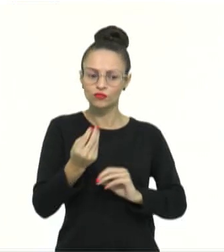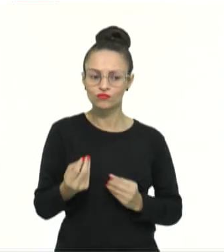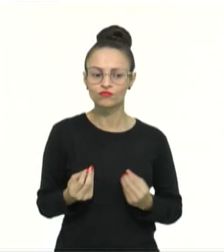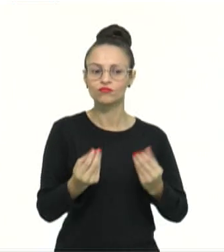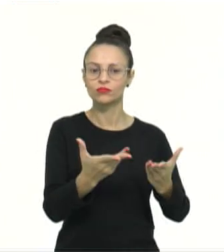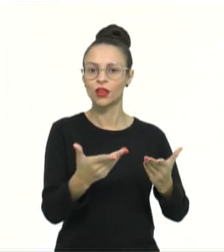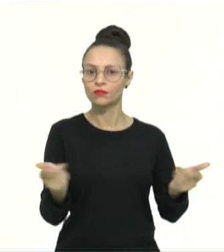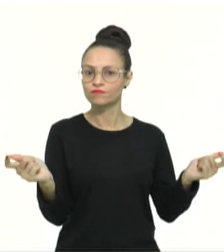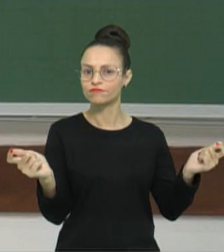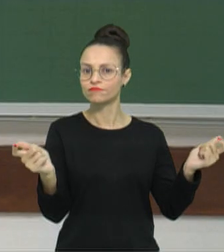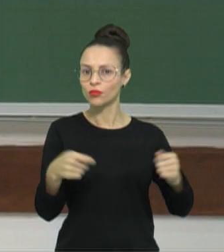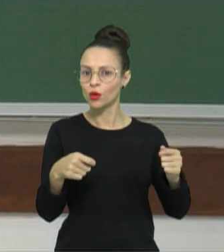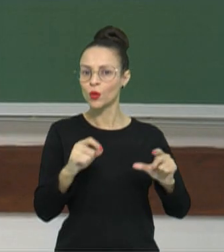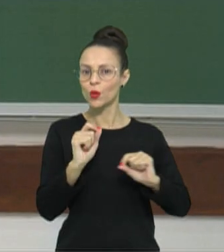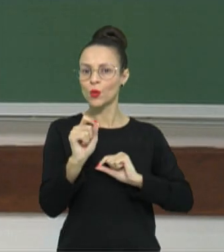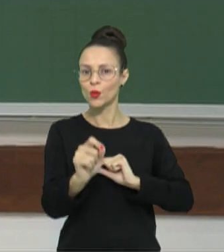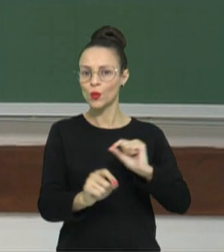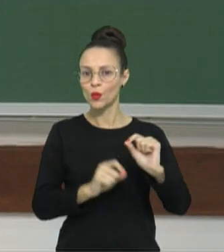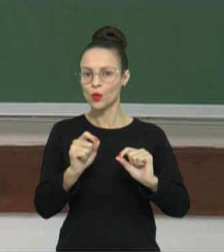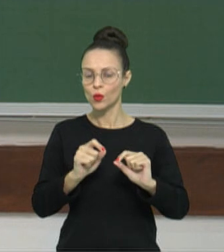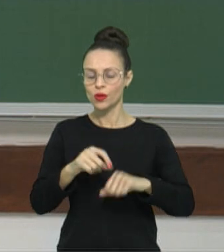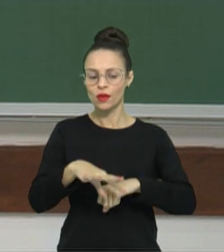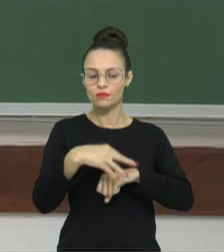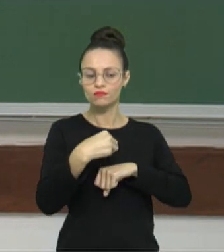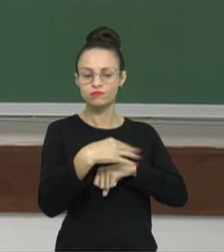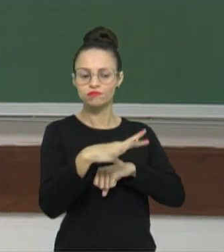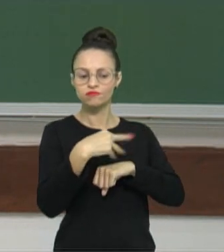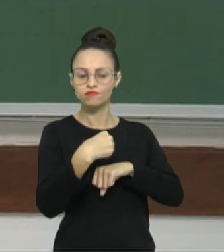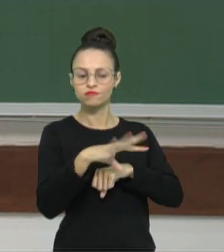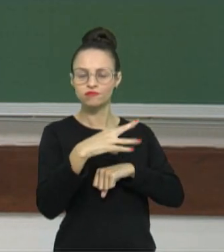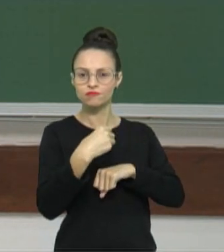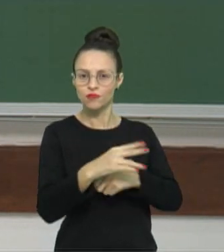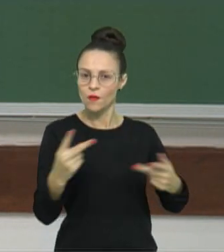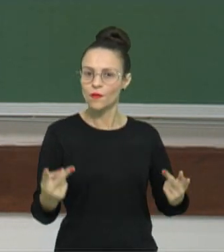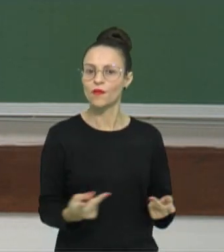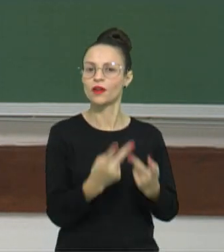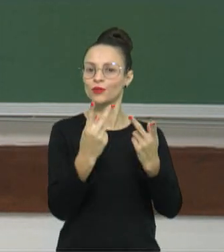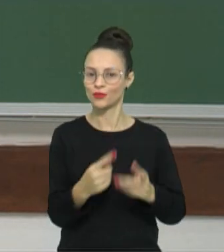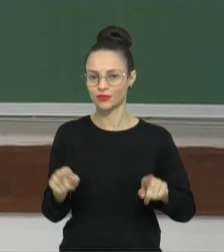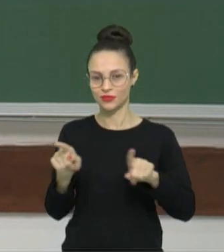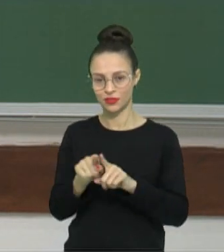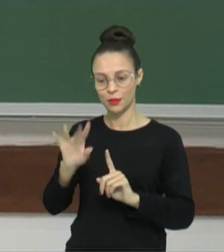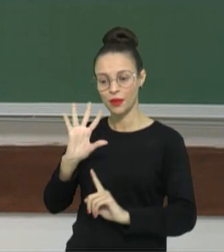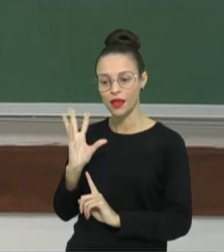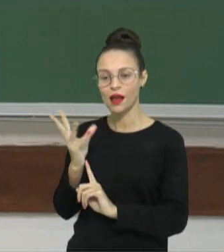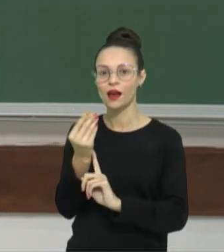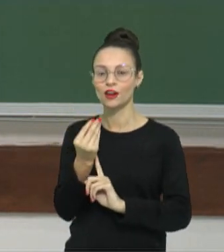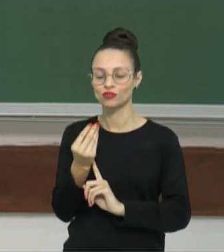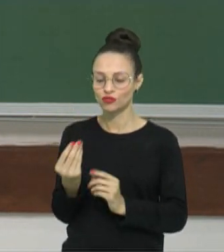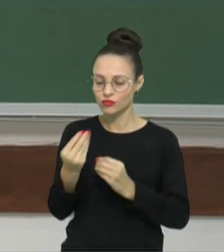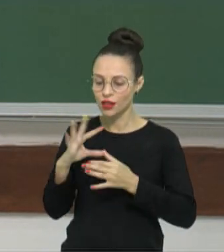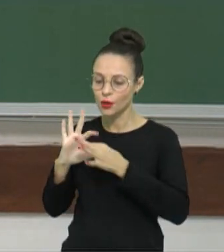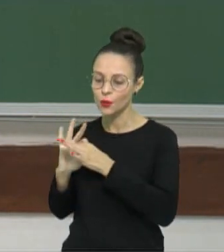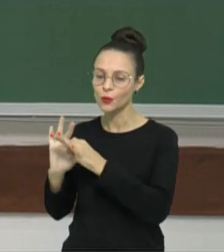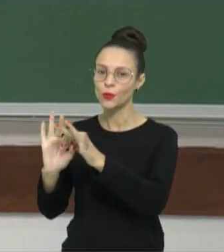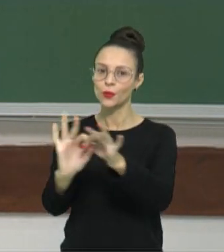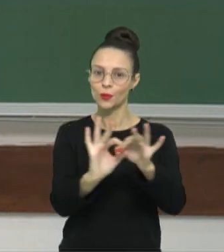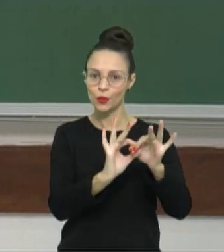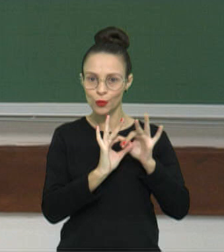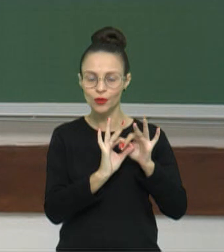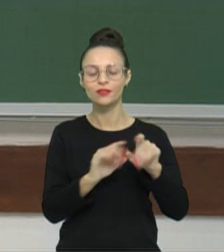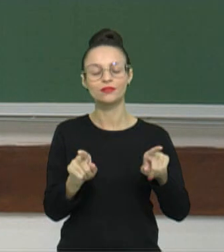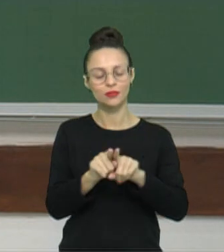possibilidade, tem o potencial de transmitir valores, a arte também pode nos unir e a arte também pode